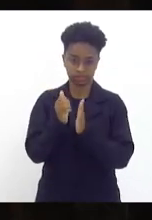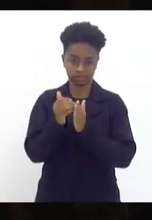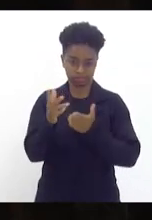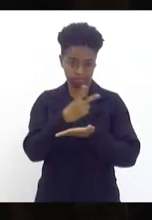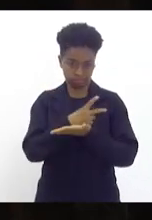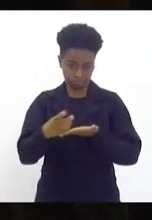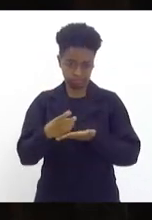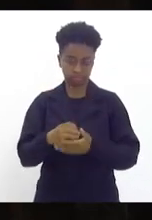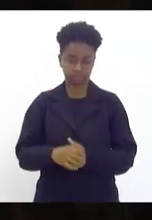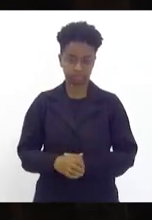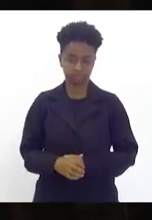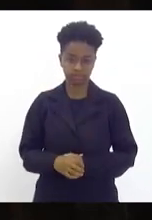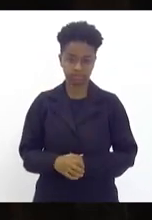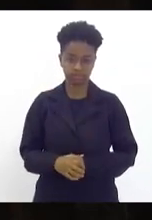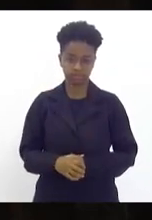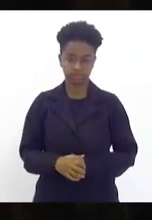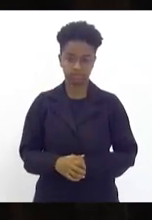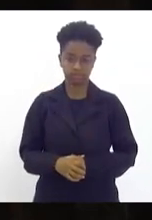destituído.